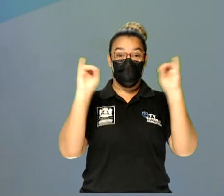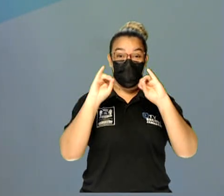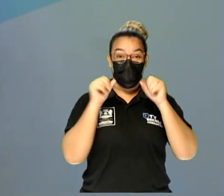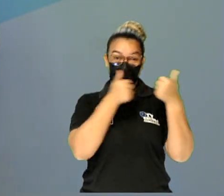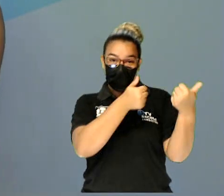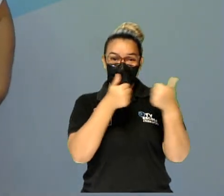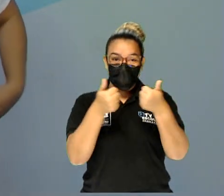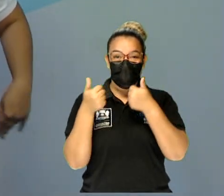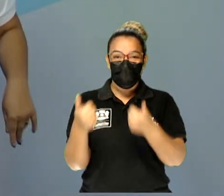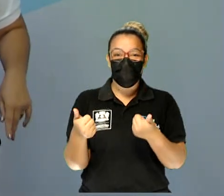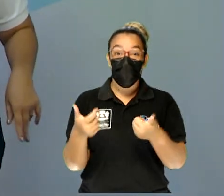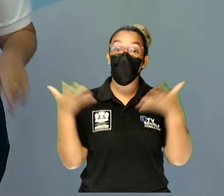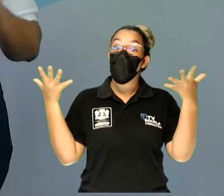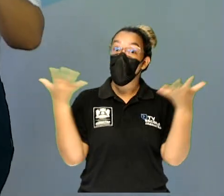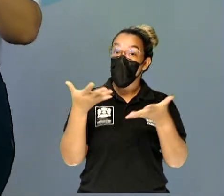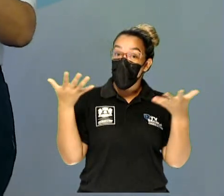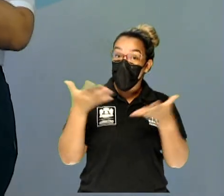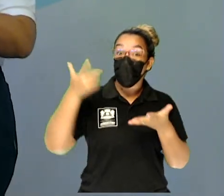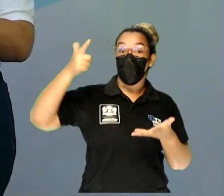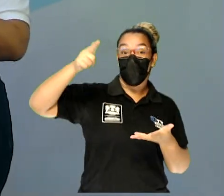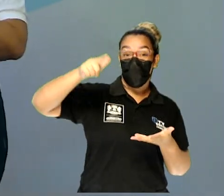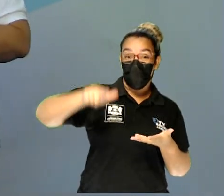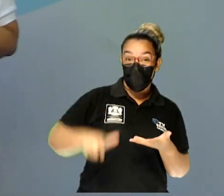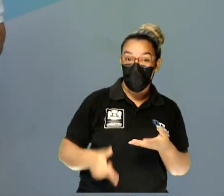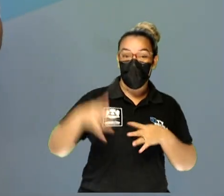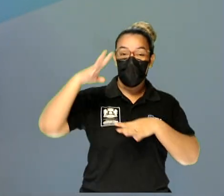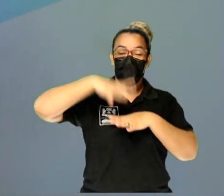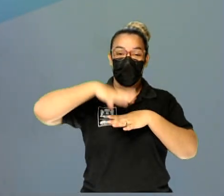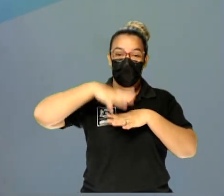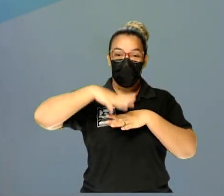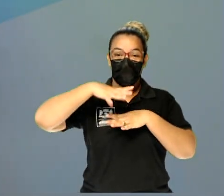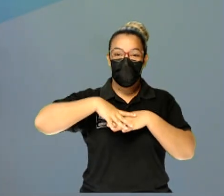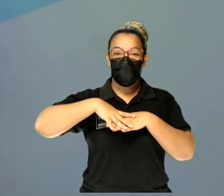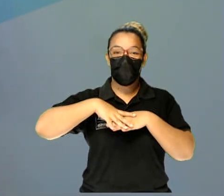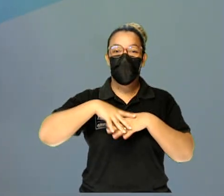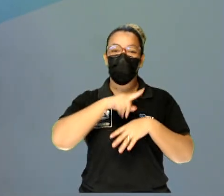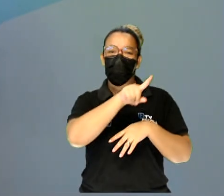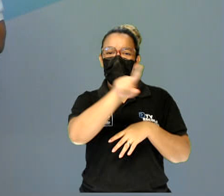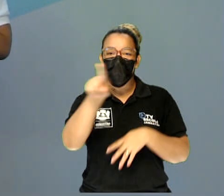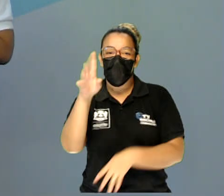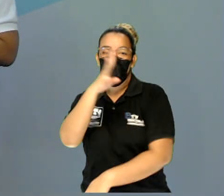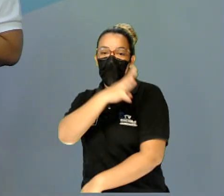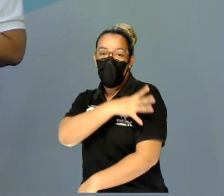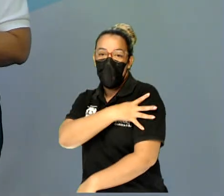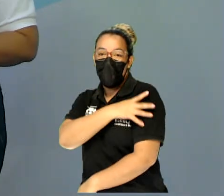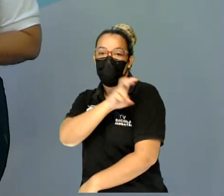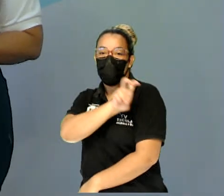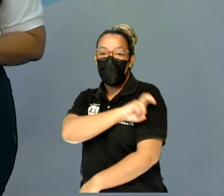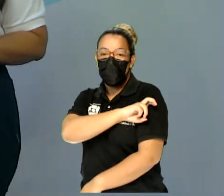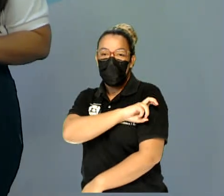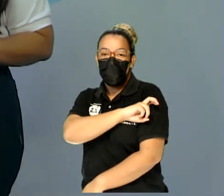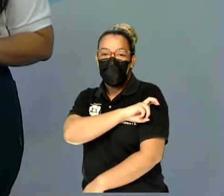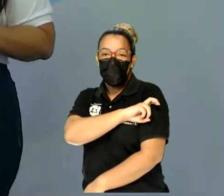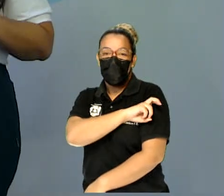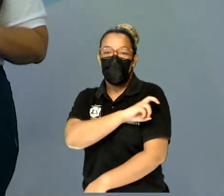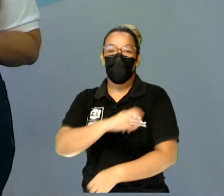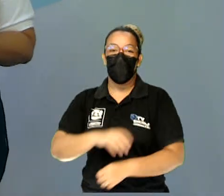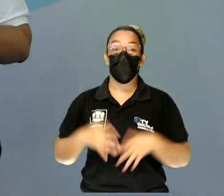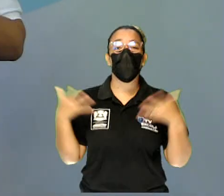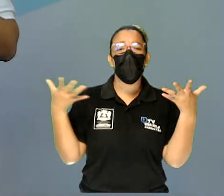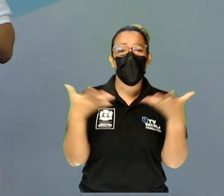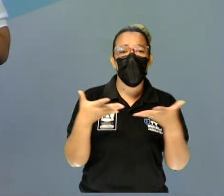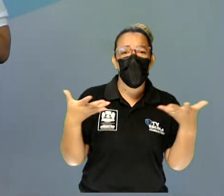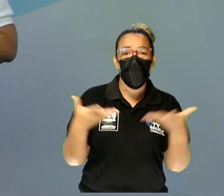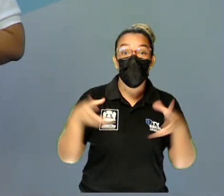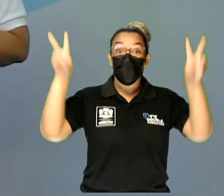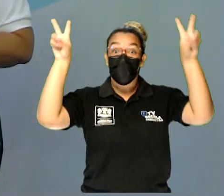tudo bom? Hoje vamos mais uma aula de matemática para as turmas do 4º e 5º anos. Hoje o